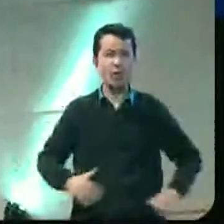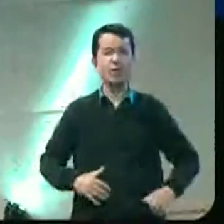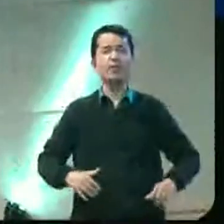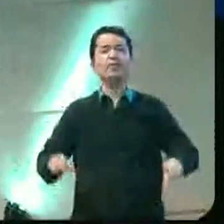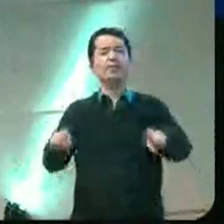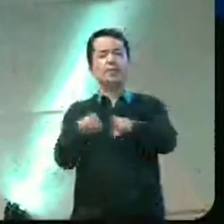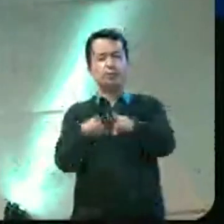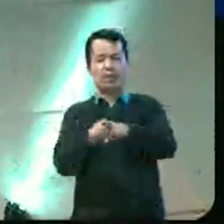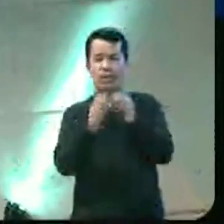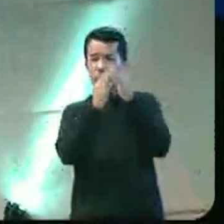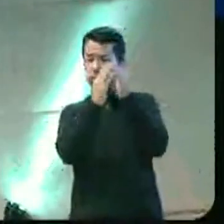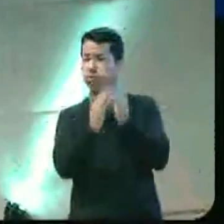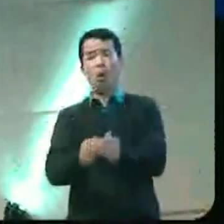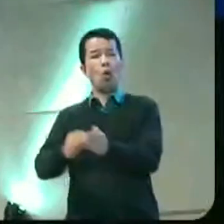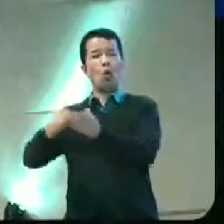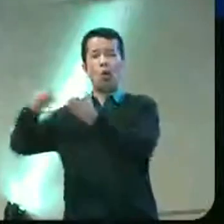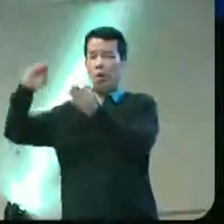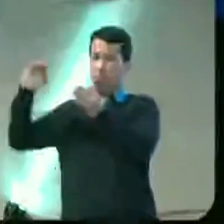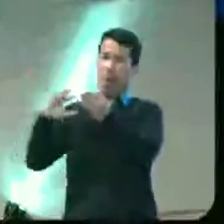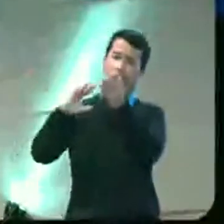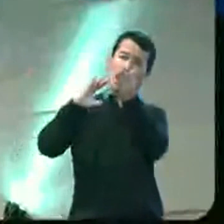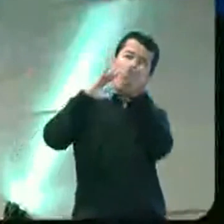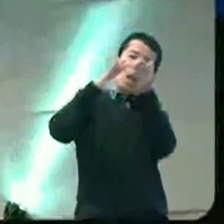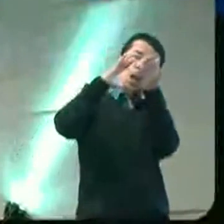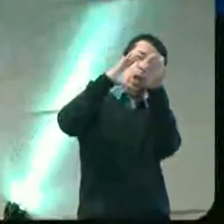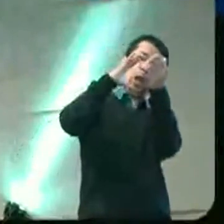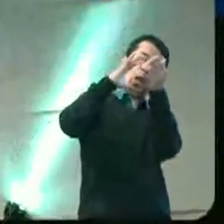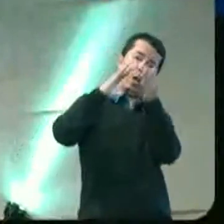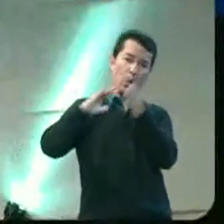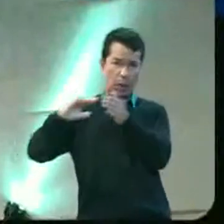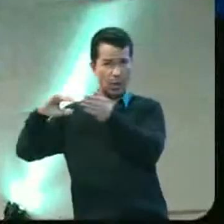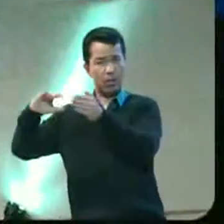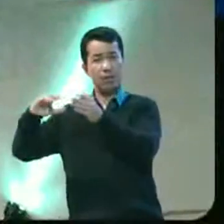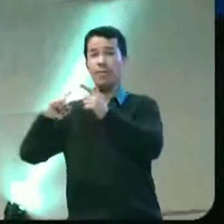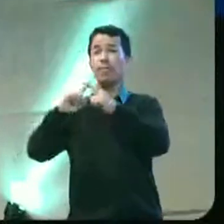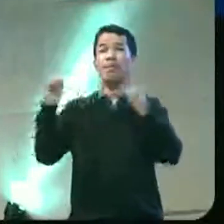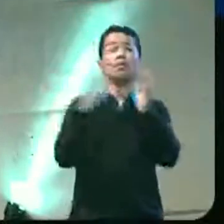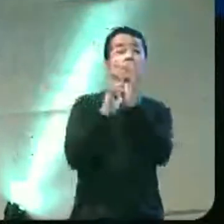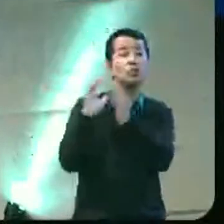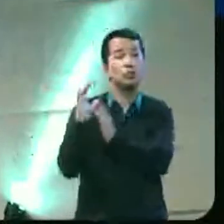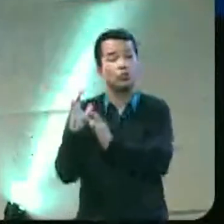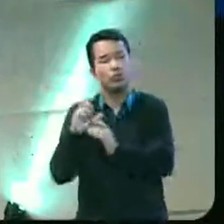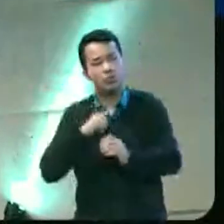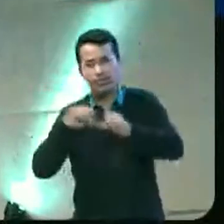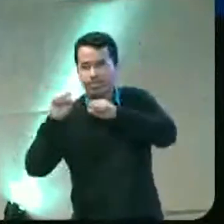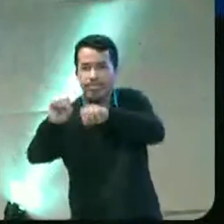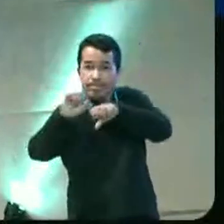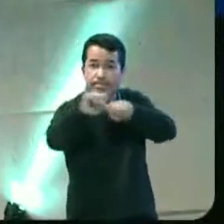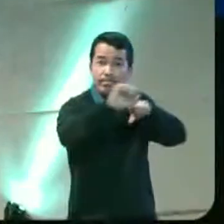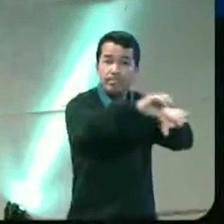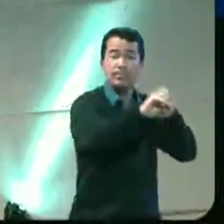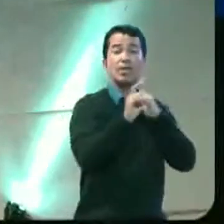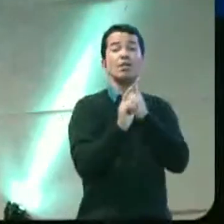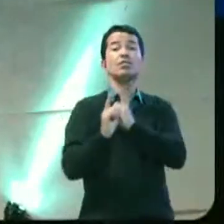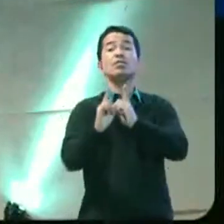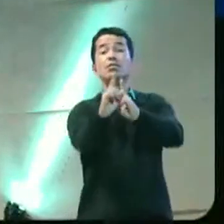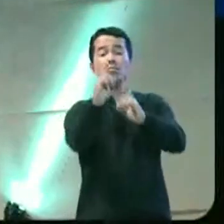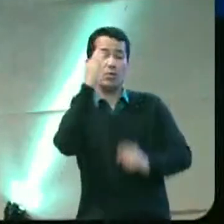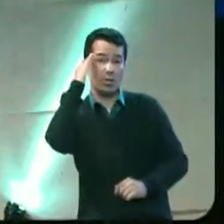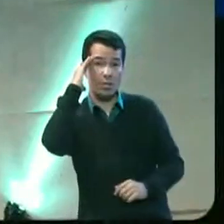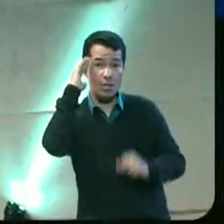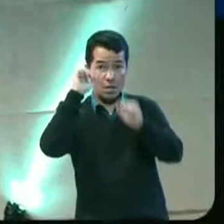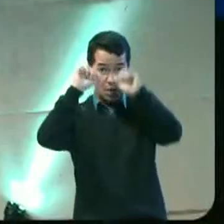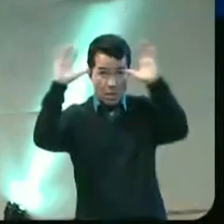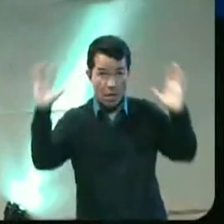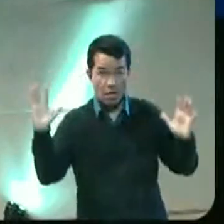barco. Jesus queria que aqueles discípulos tivessem entendido não só que ele tinha o poder,